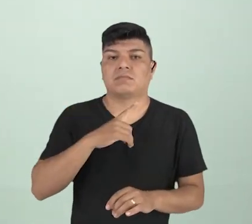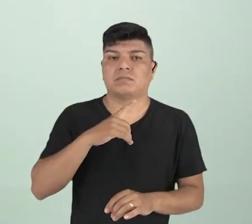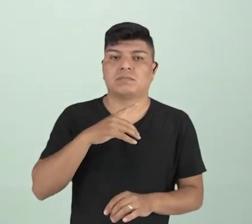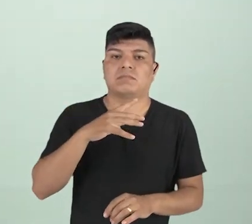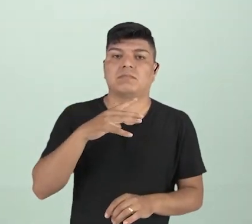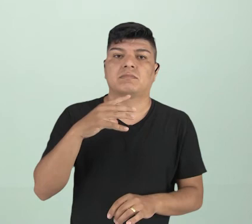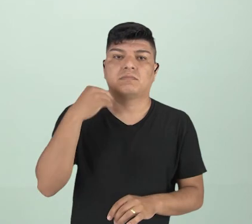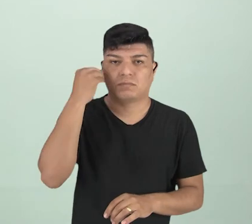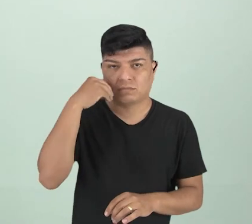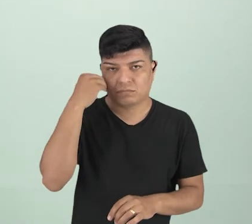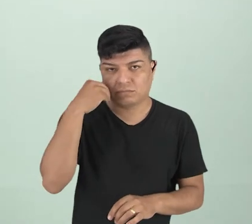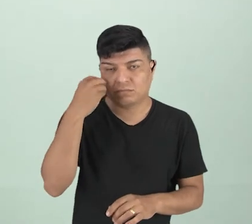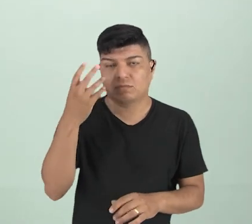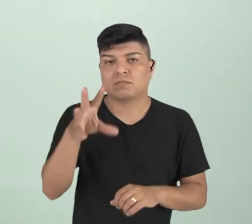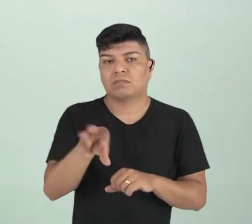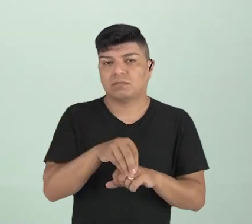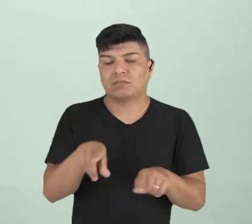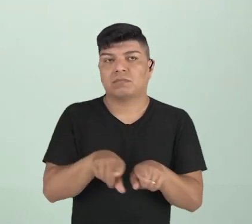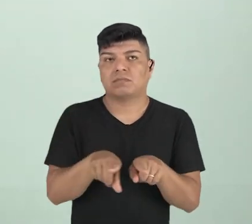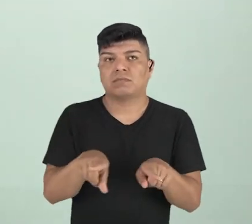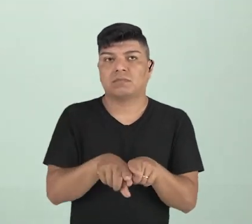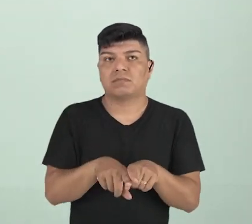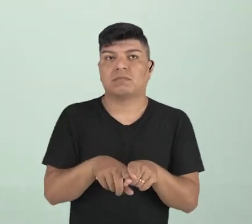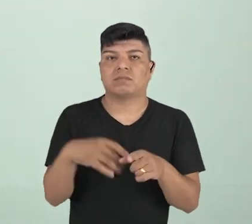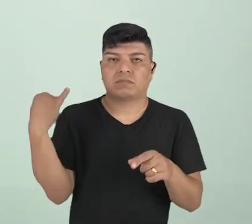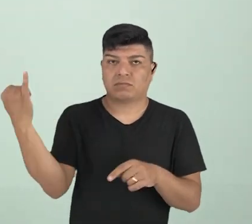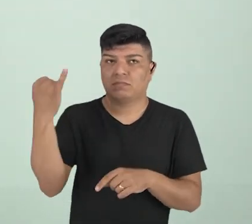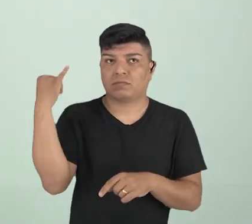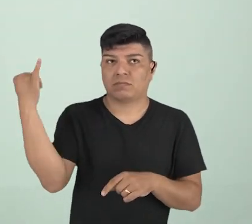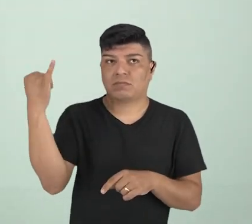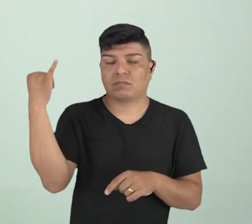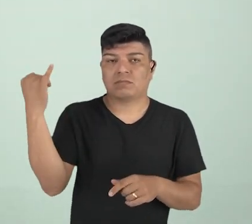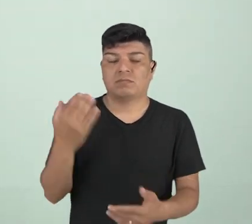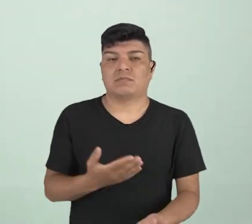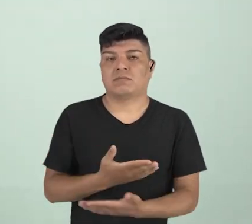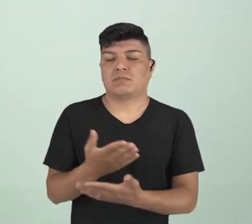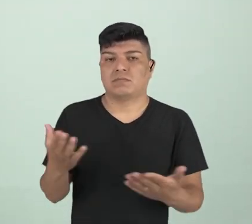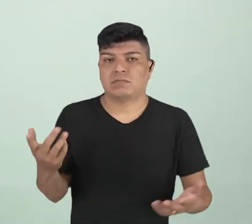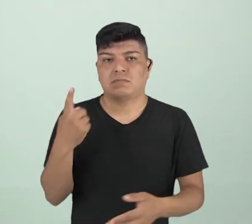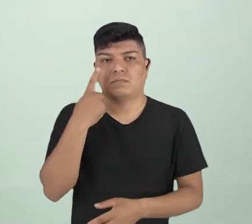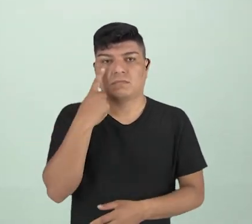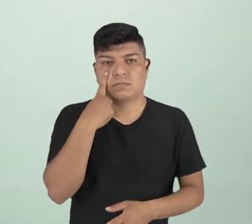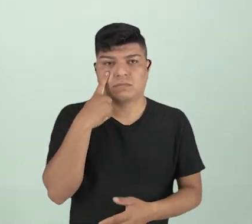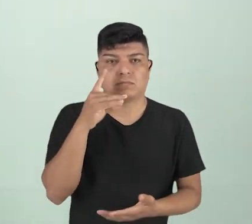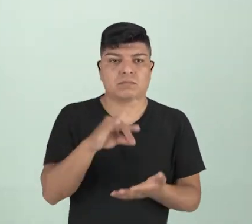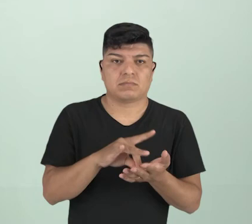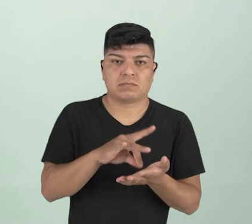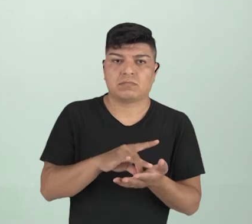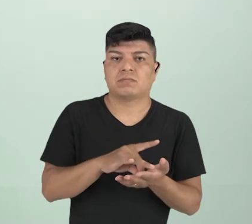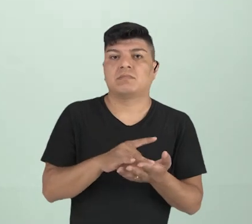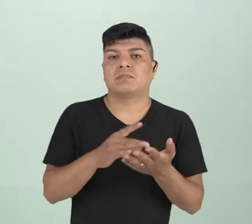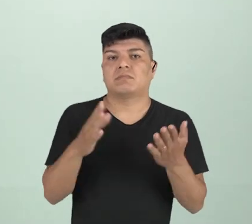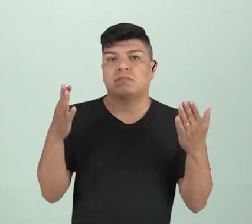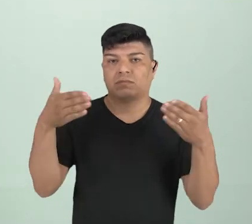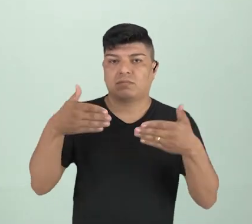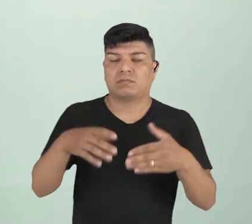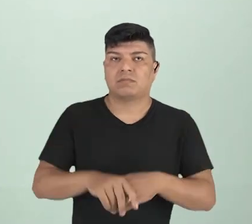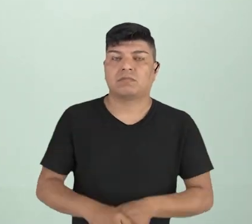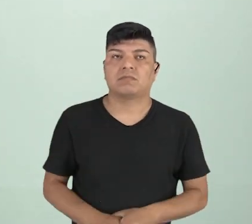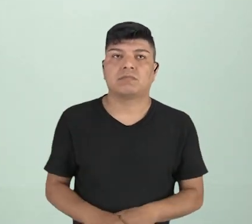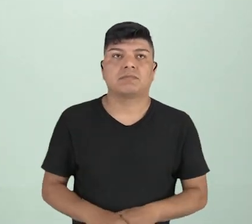da área. Então, todas as vezes que você lê um texto, é importantíssimo você ver a credibilidade da